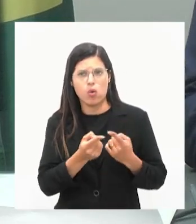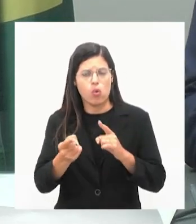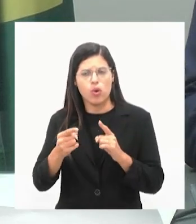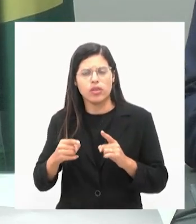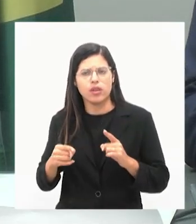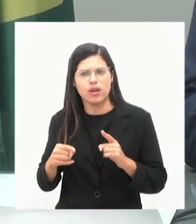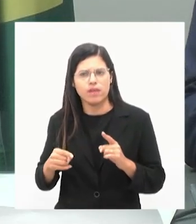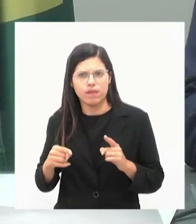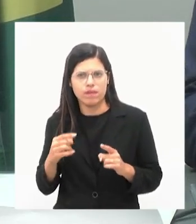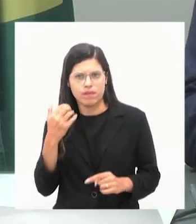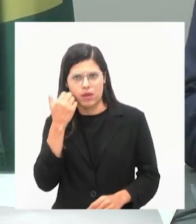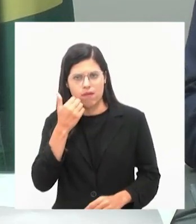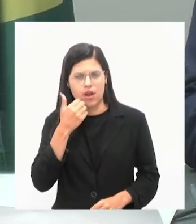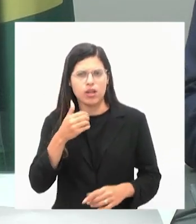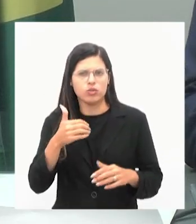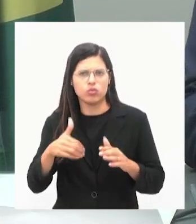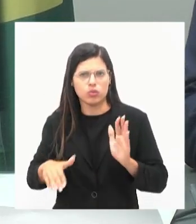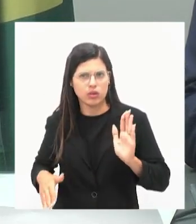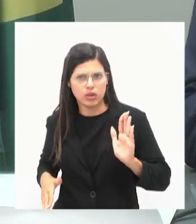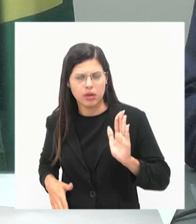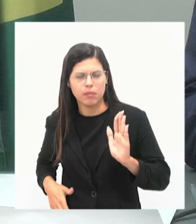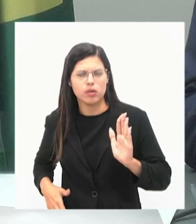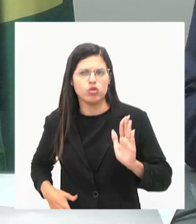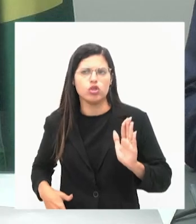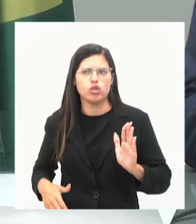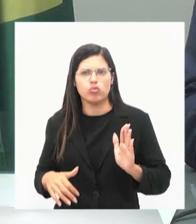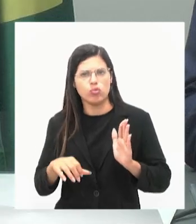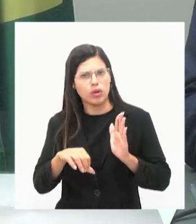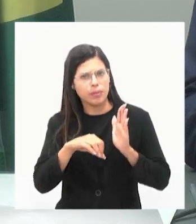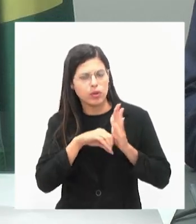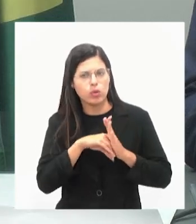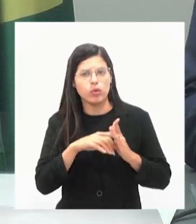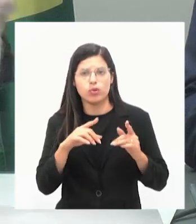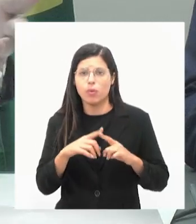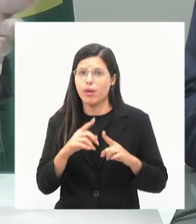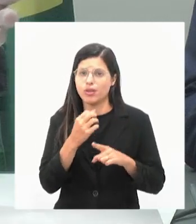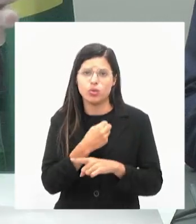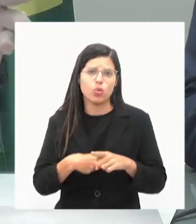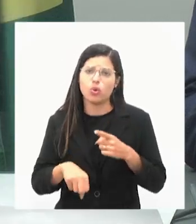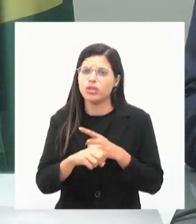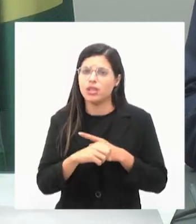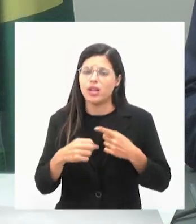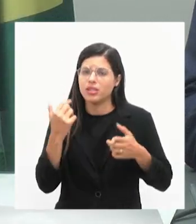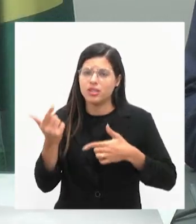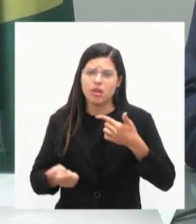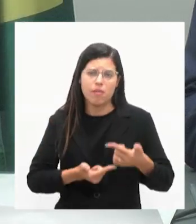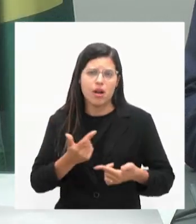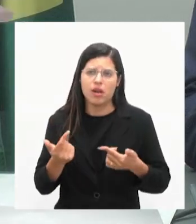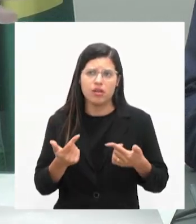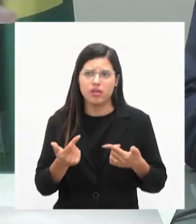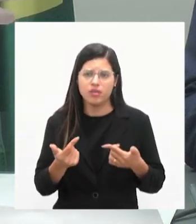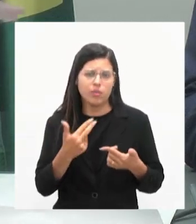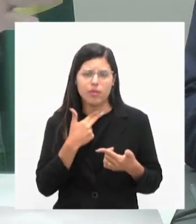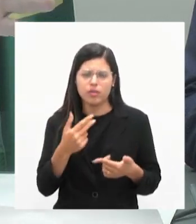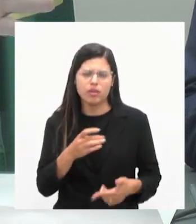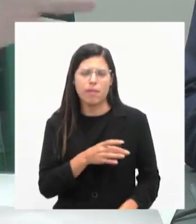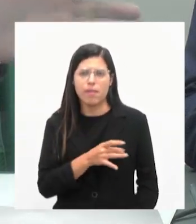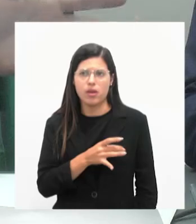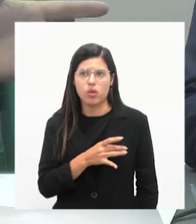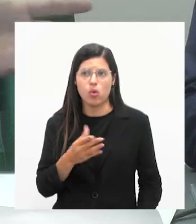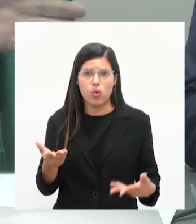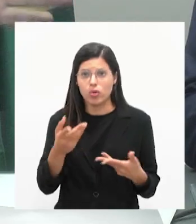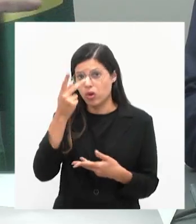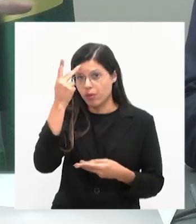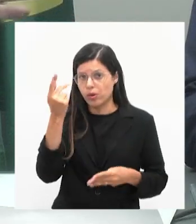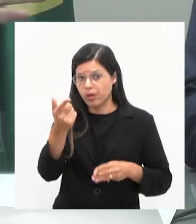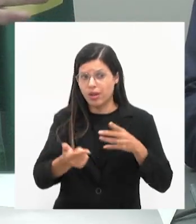temer a polícia são os marginais, os vagabundos. Não a sociedade que trabalha, os trabalhadores. Hoje a pessoa vê uma operação, vê uma blitz,